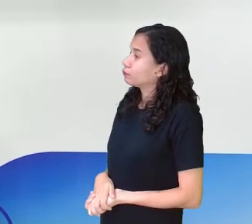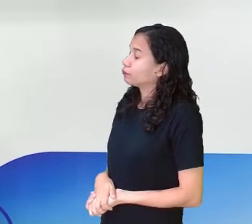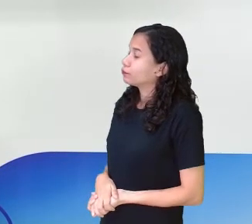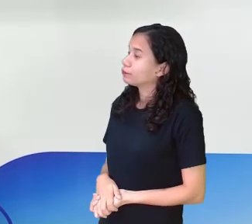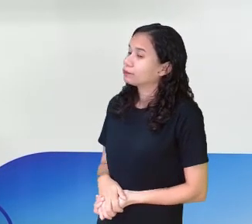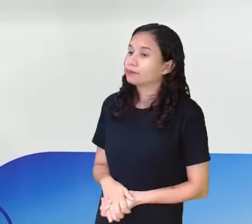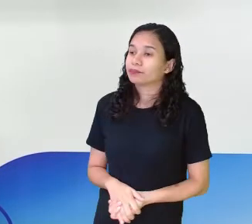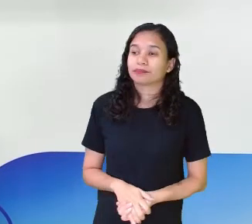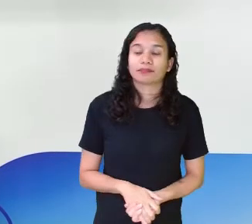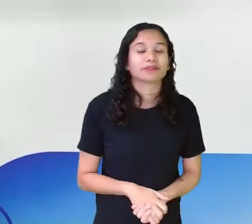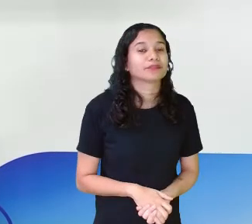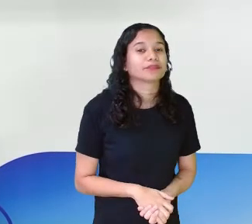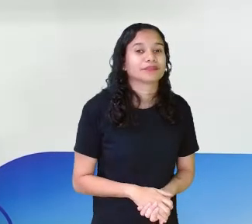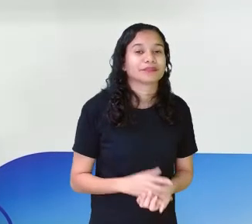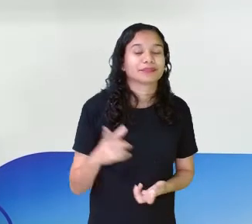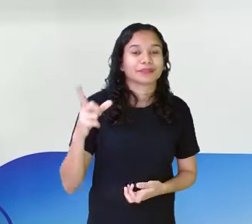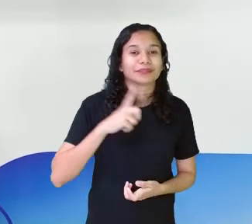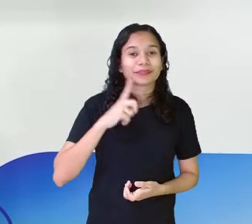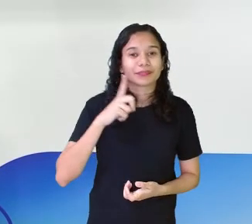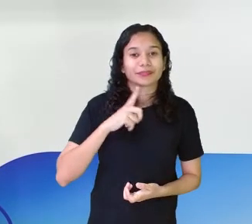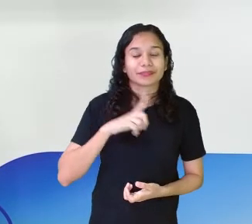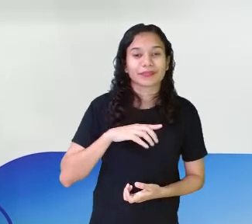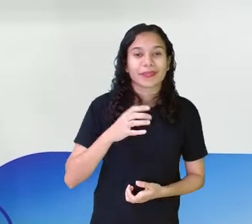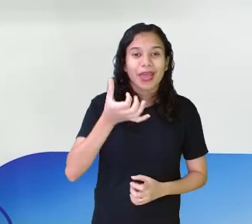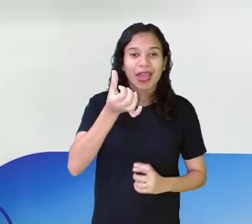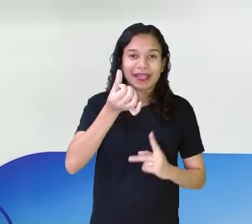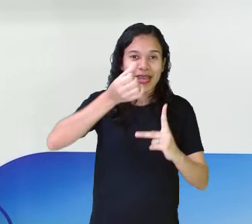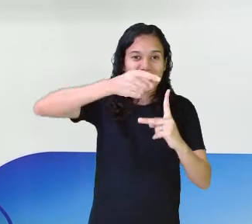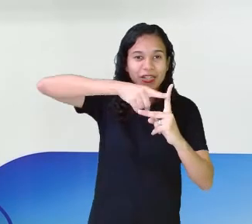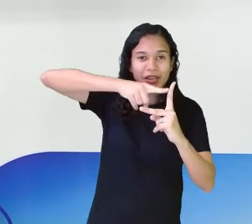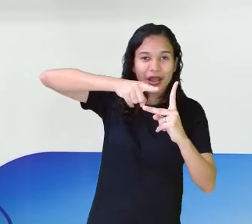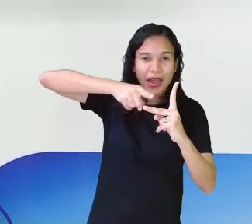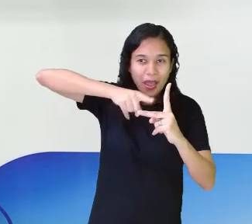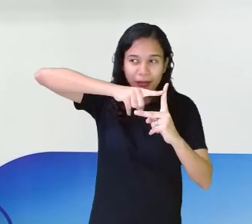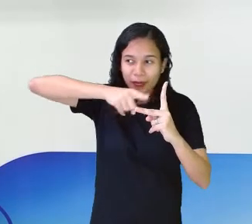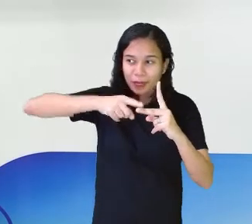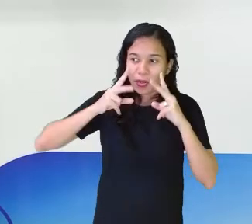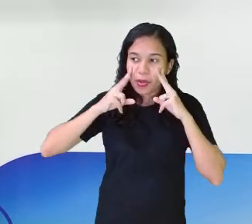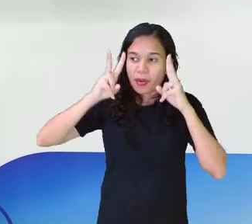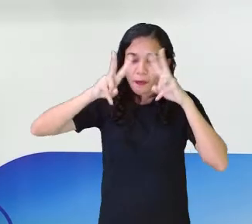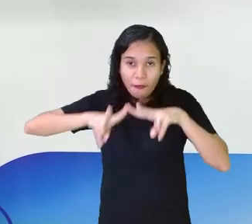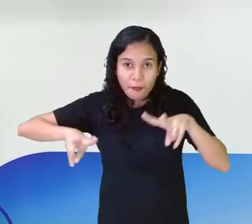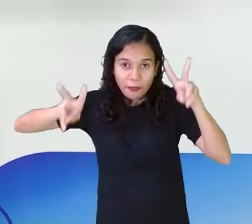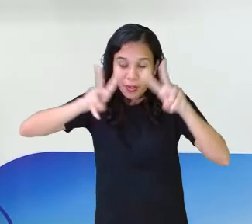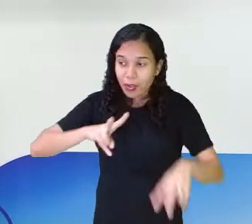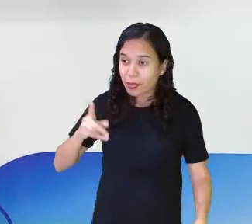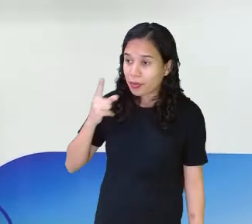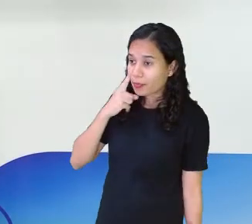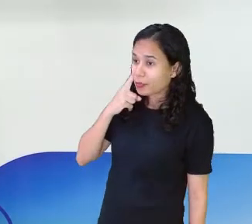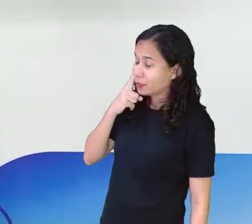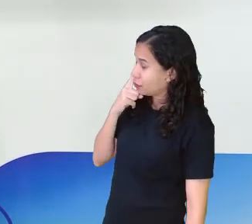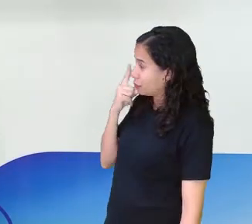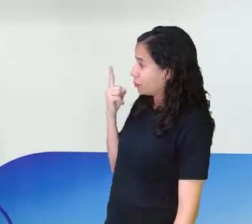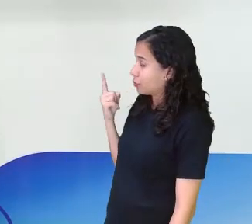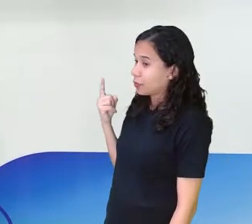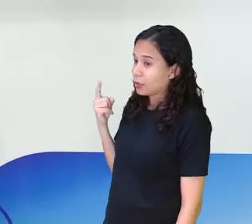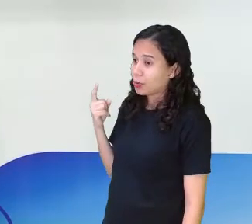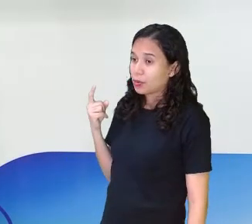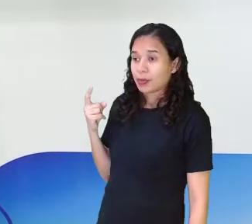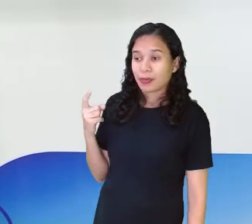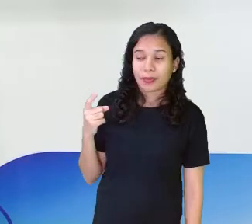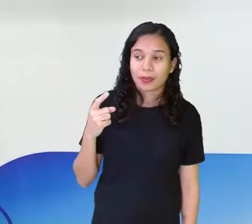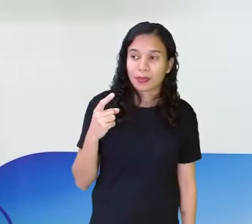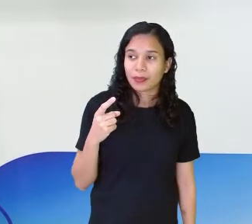Um hexágono, figura plana. Deixa eu ver se eu aponto para cá. Dá para ver aqui. Olha aí, deixa eu botar no branco